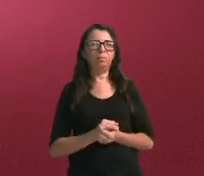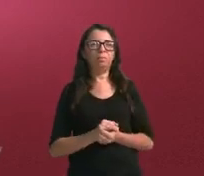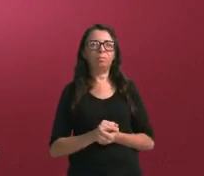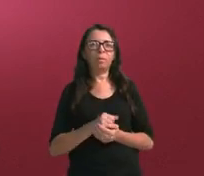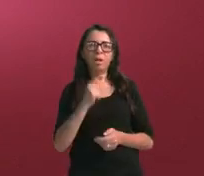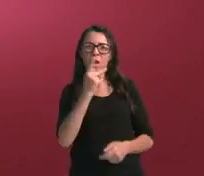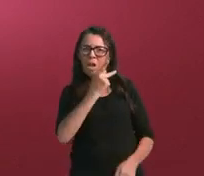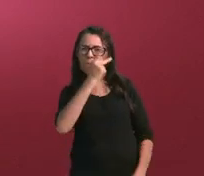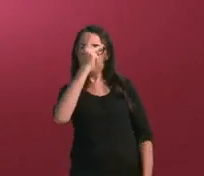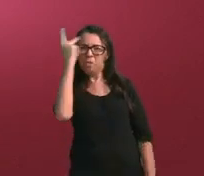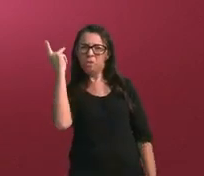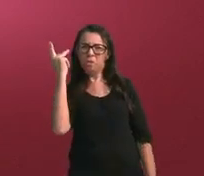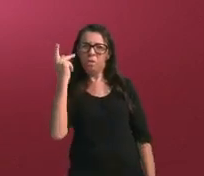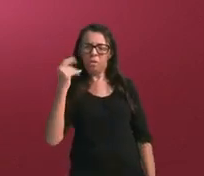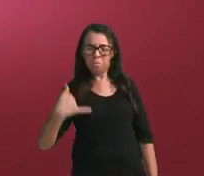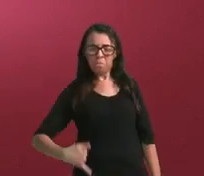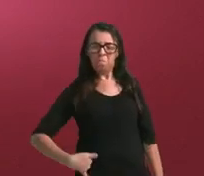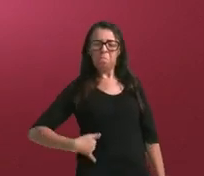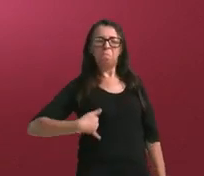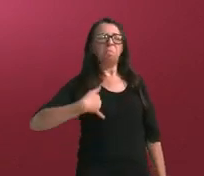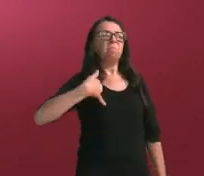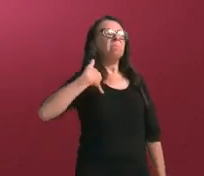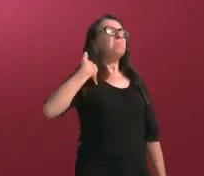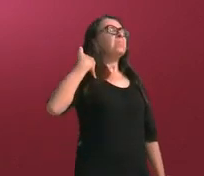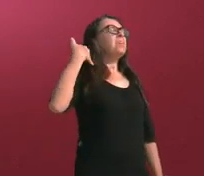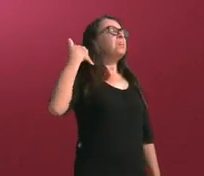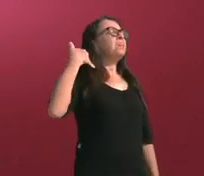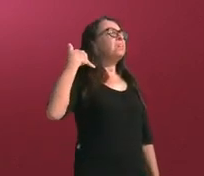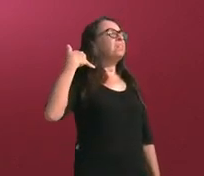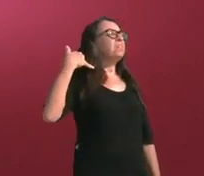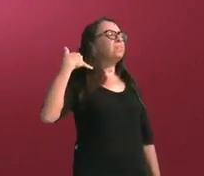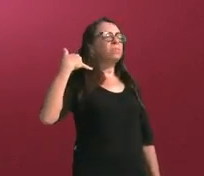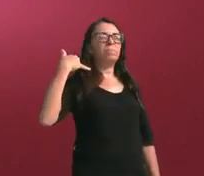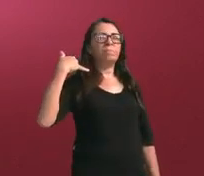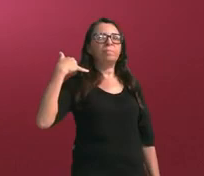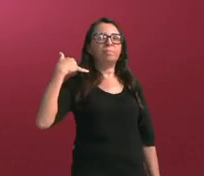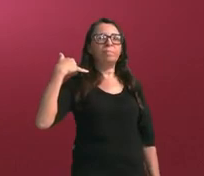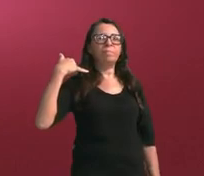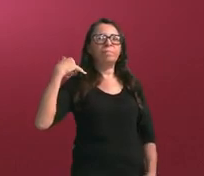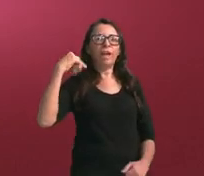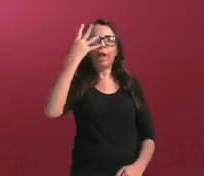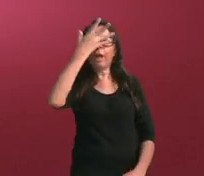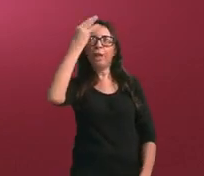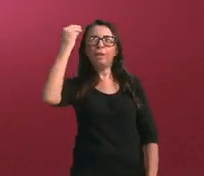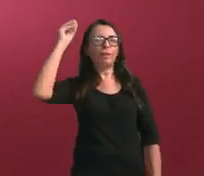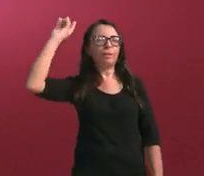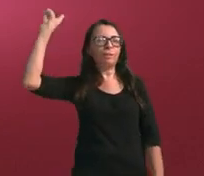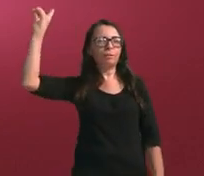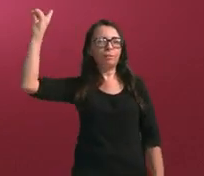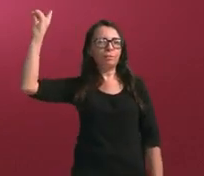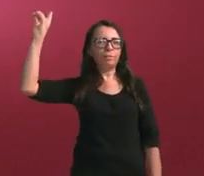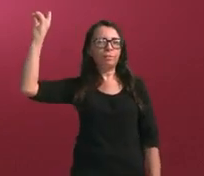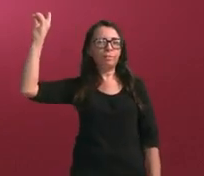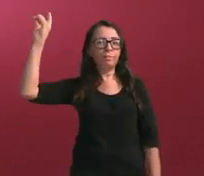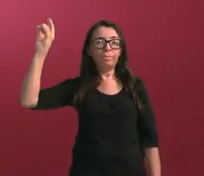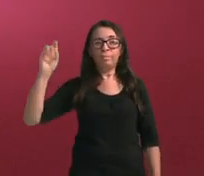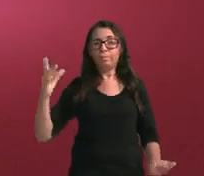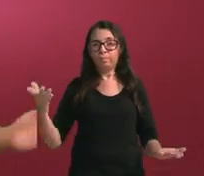glorie-se no Senhor. Quer gloriar-se de alguma coisa, amados?